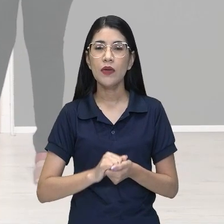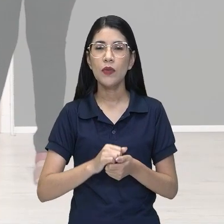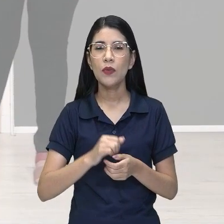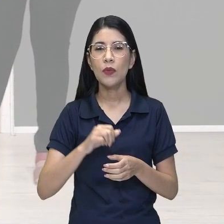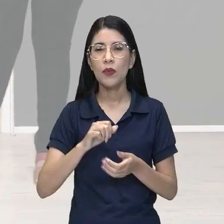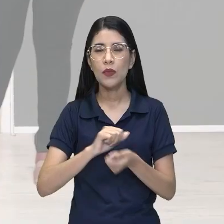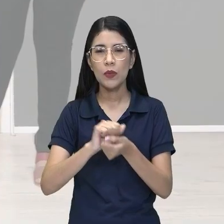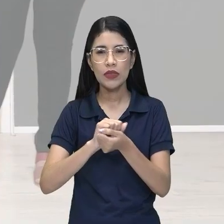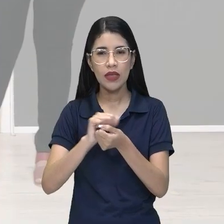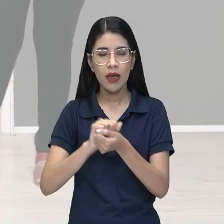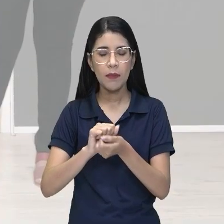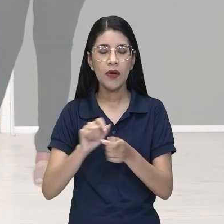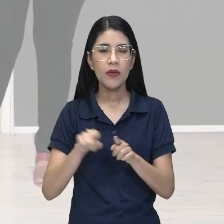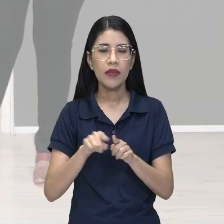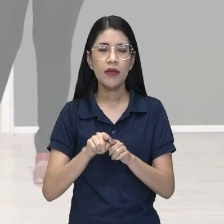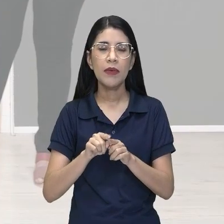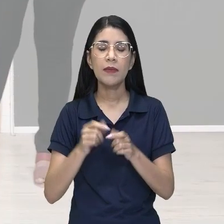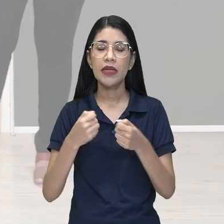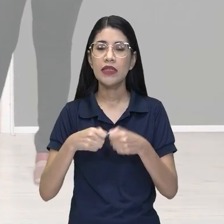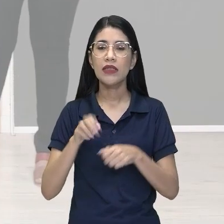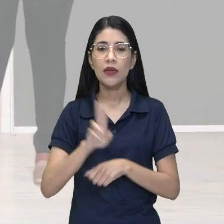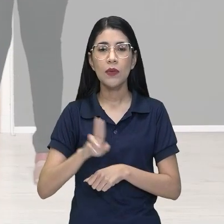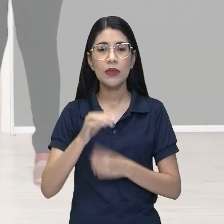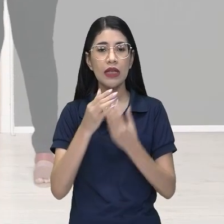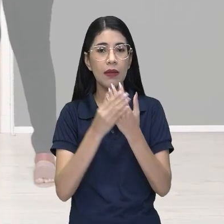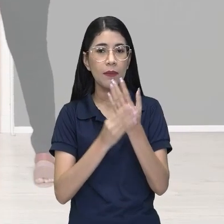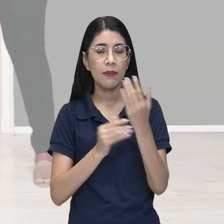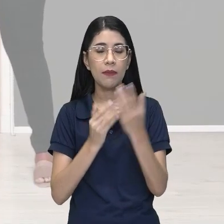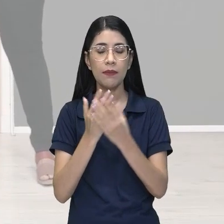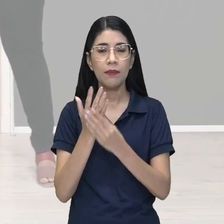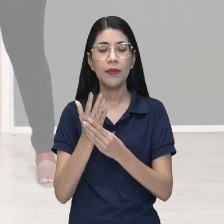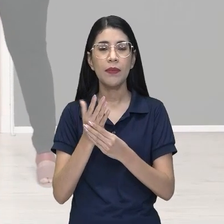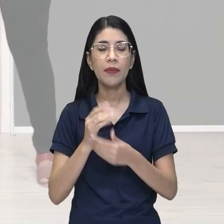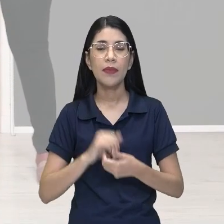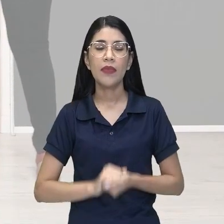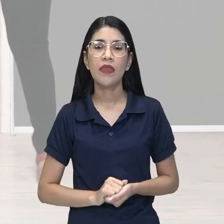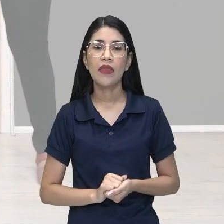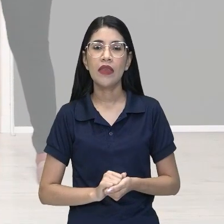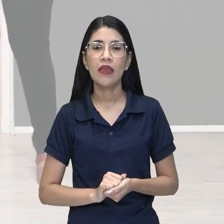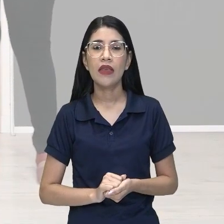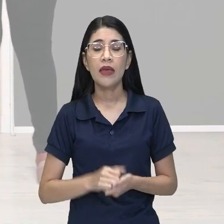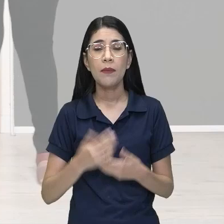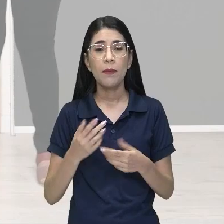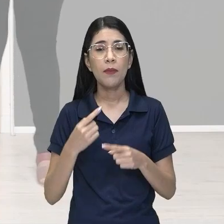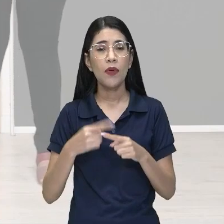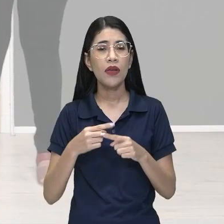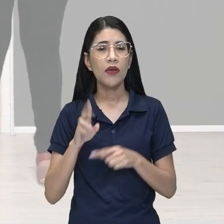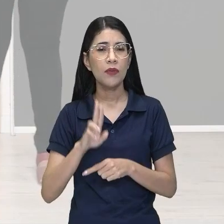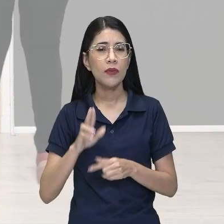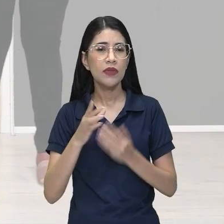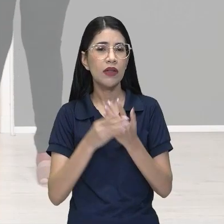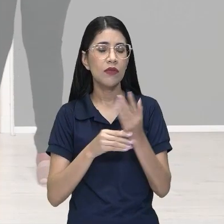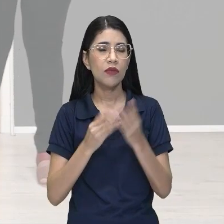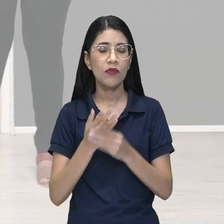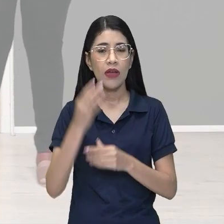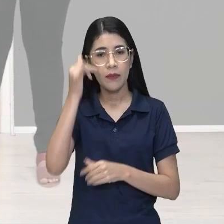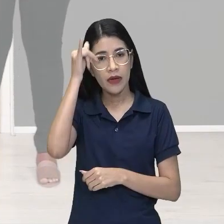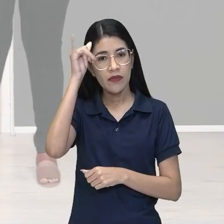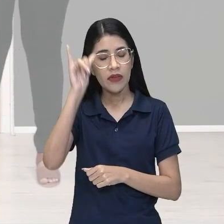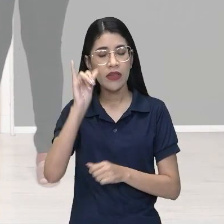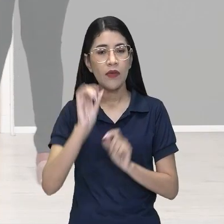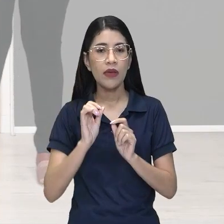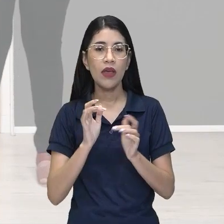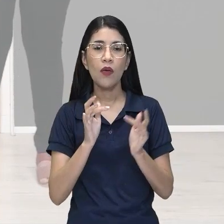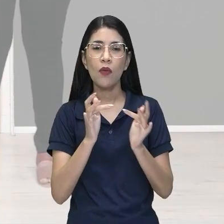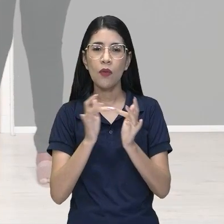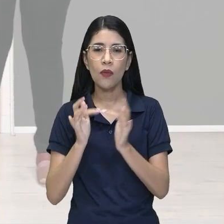é essencial usar luvas. O uso dessa luva, ela evita o contato direto, com